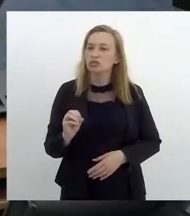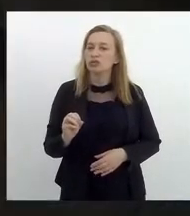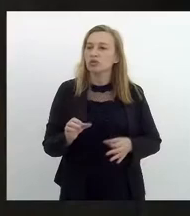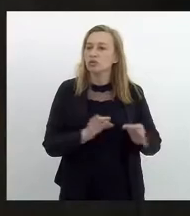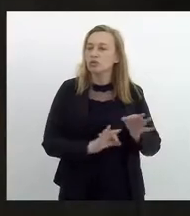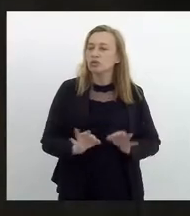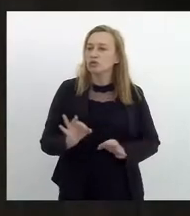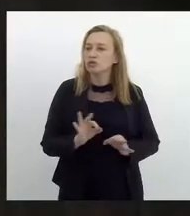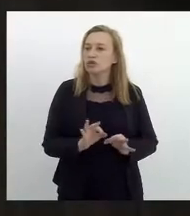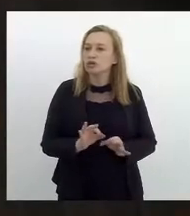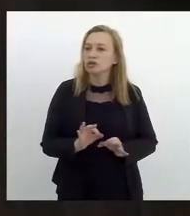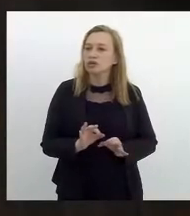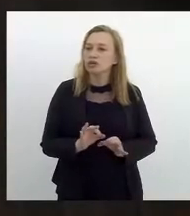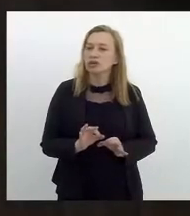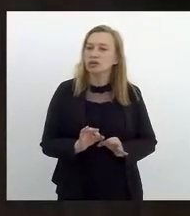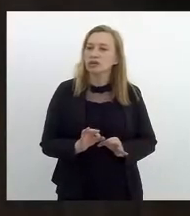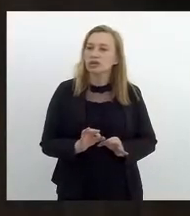programa de